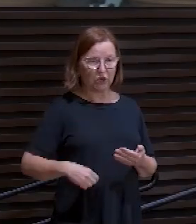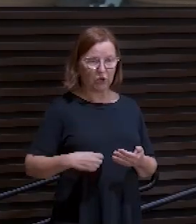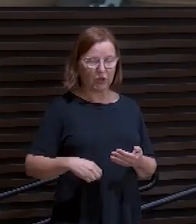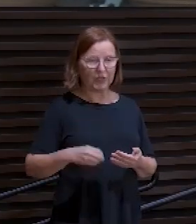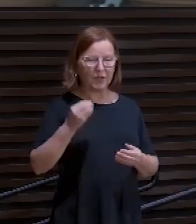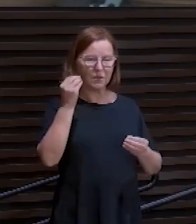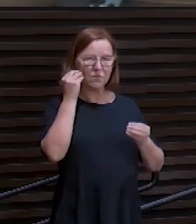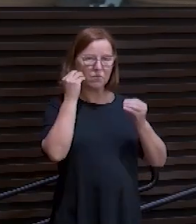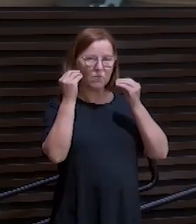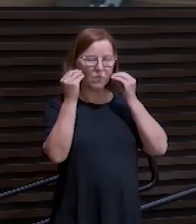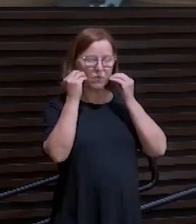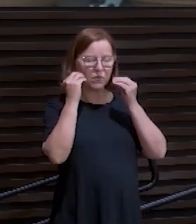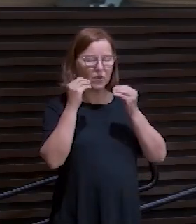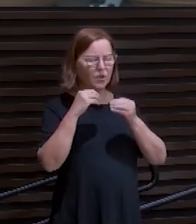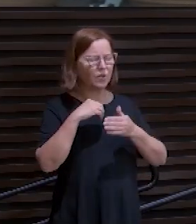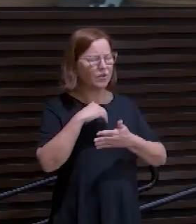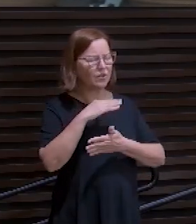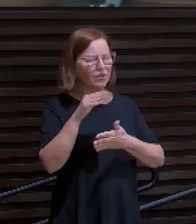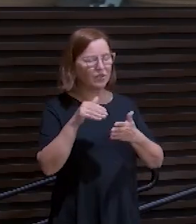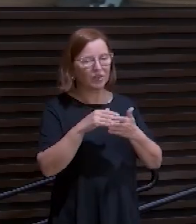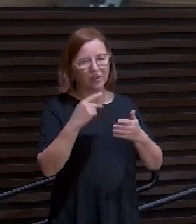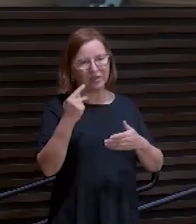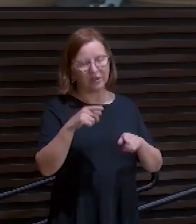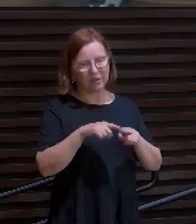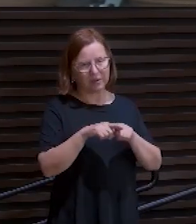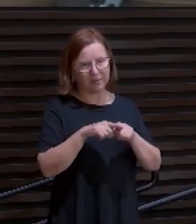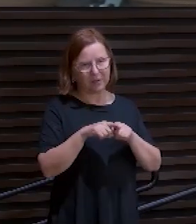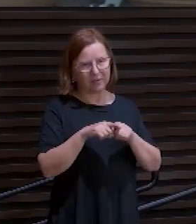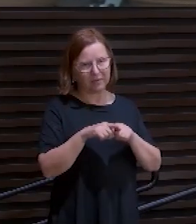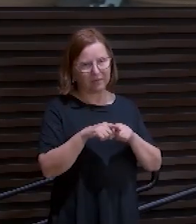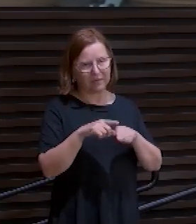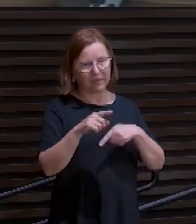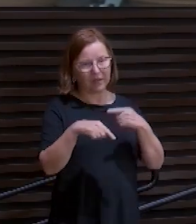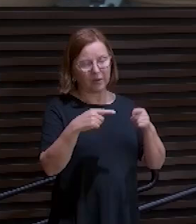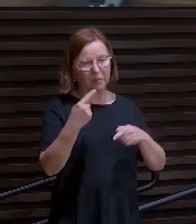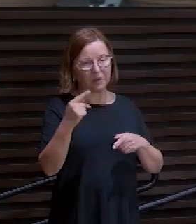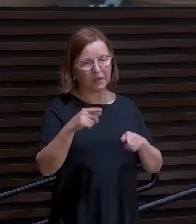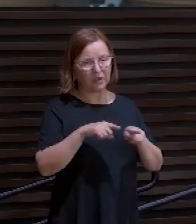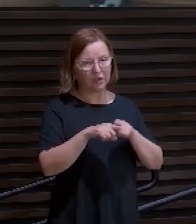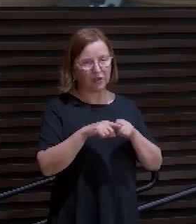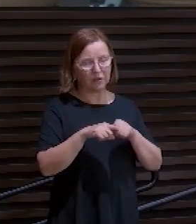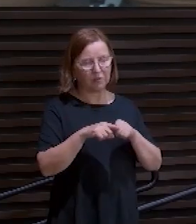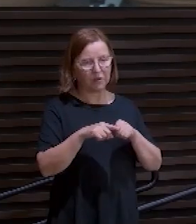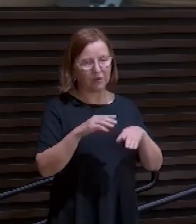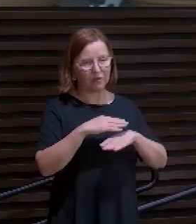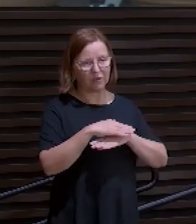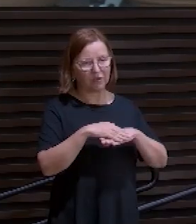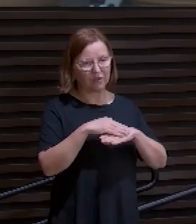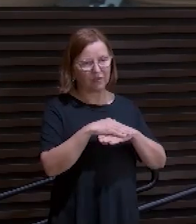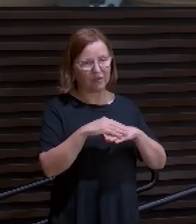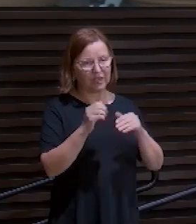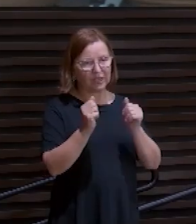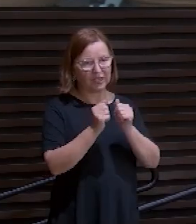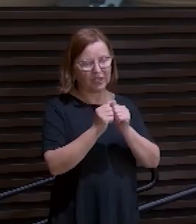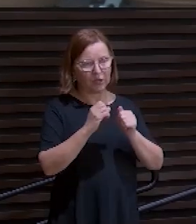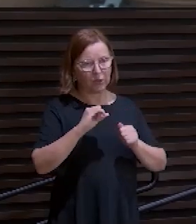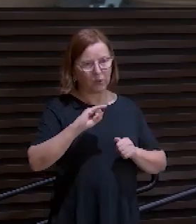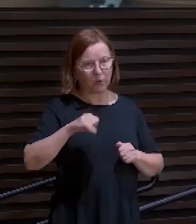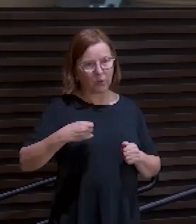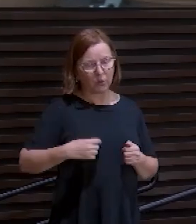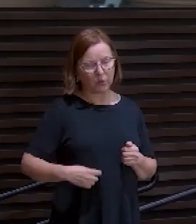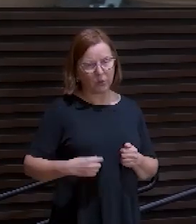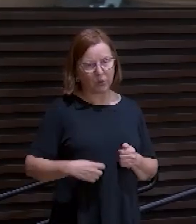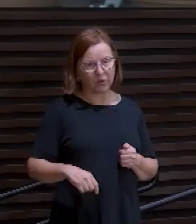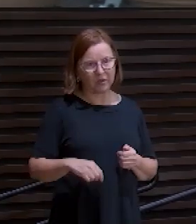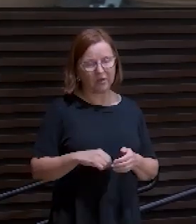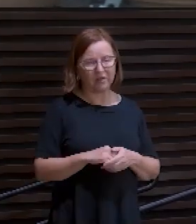chorou sobre eles. Depois seus irmãos falaram com ele. Até agora eles estavam calados.